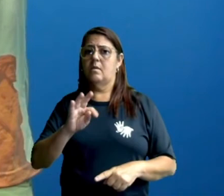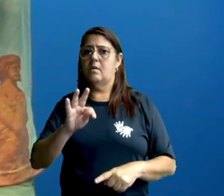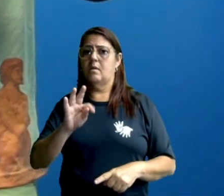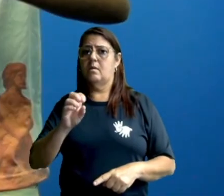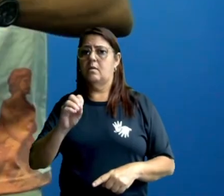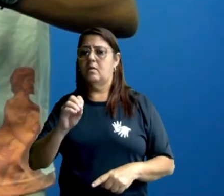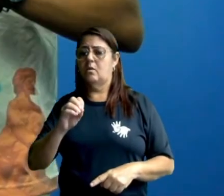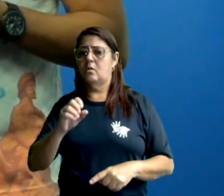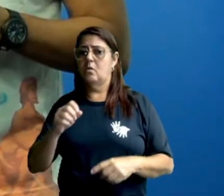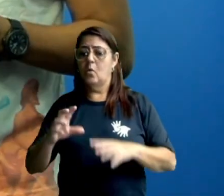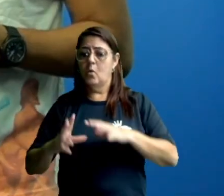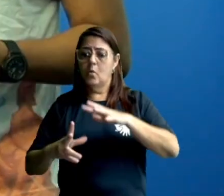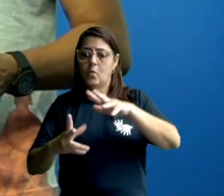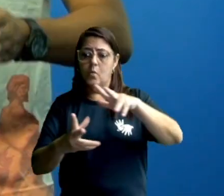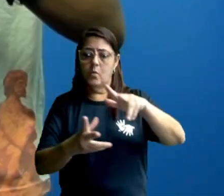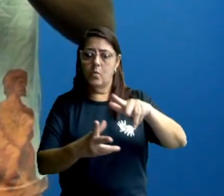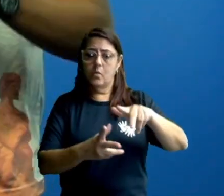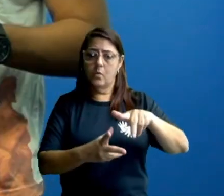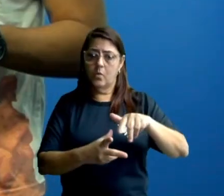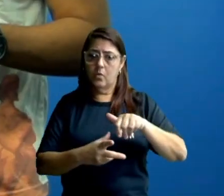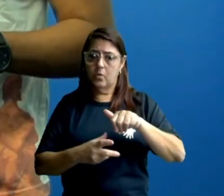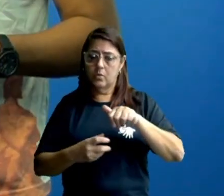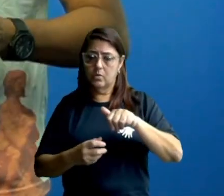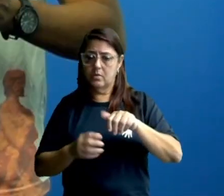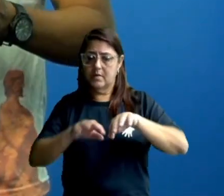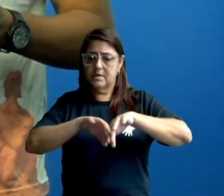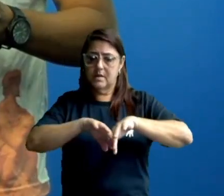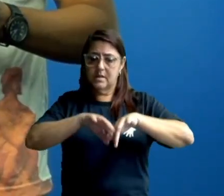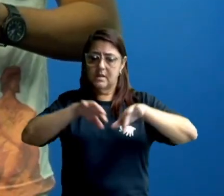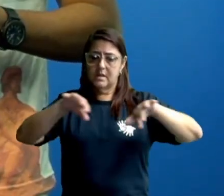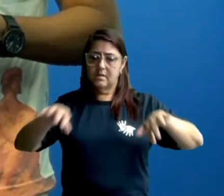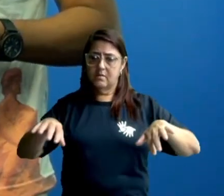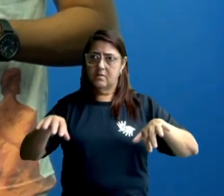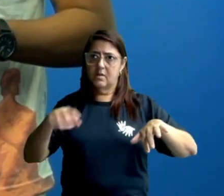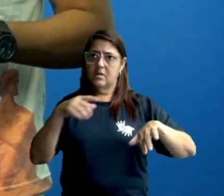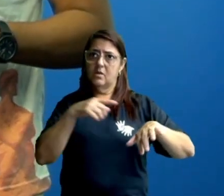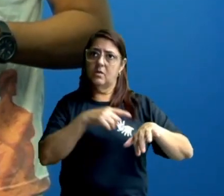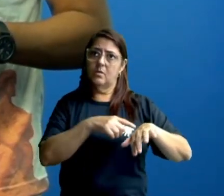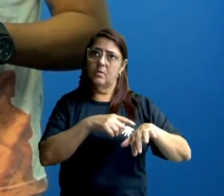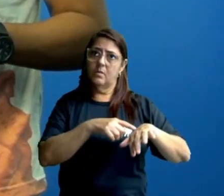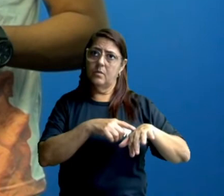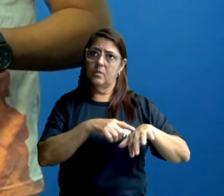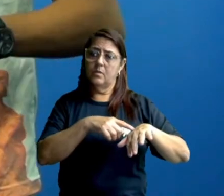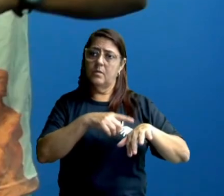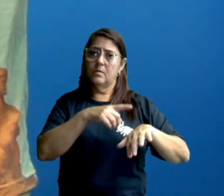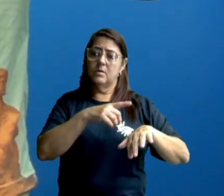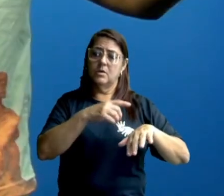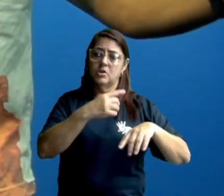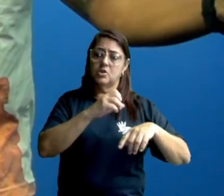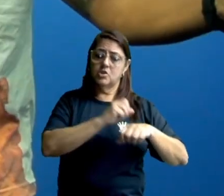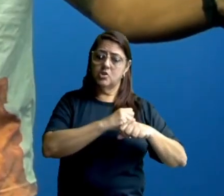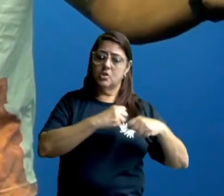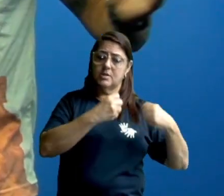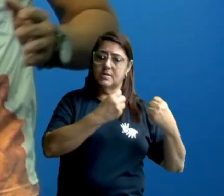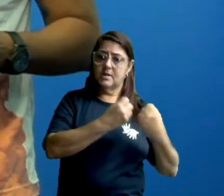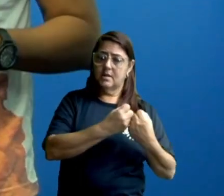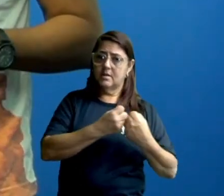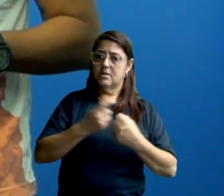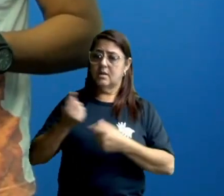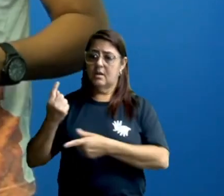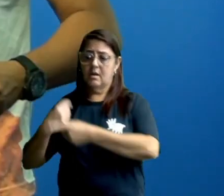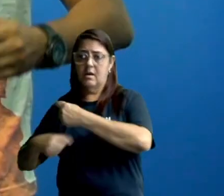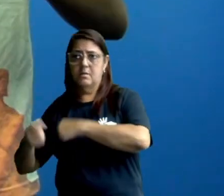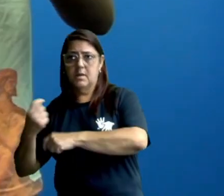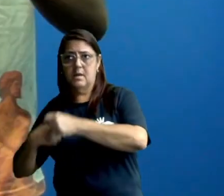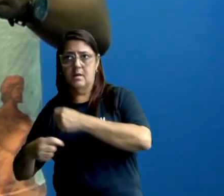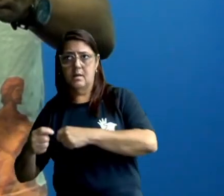e o mundo vai ser bipolar, vai ficar dividido entre blocos socialistas, blocos